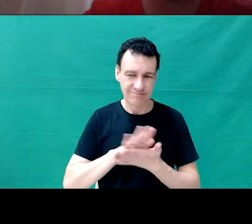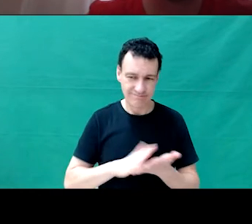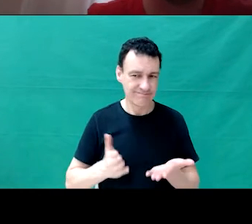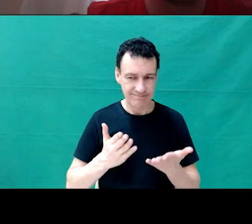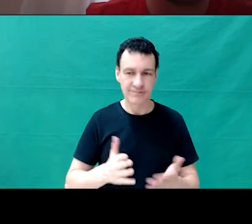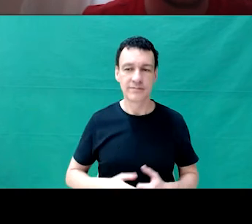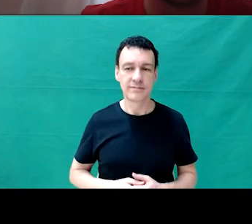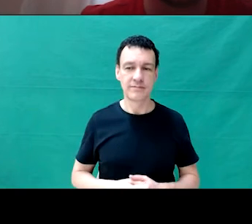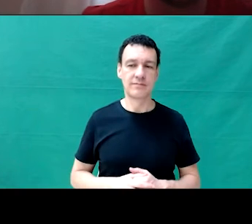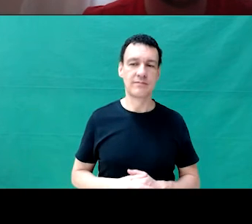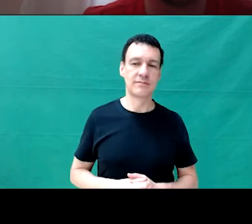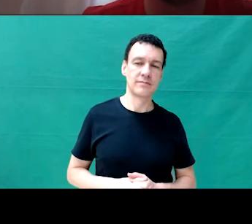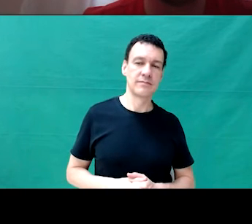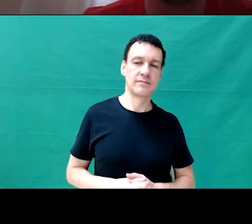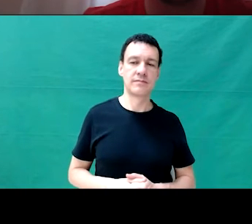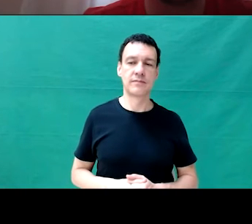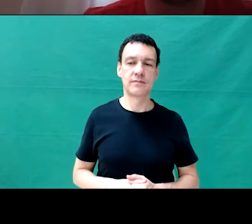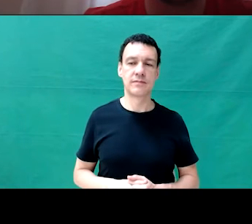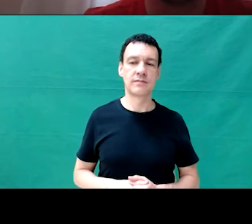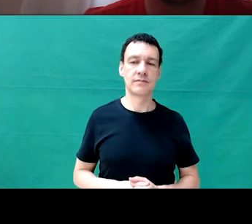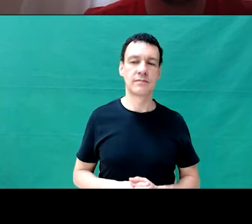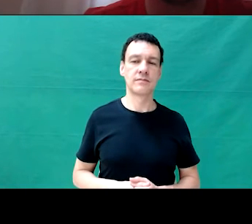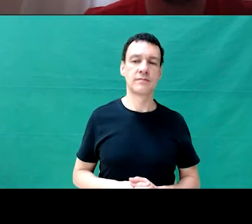Ele vai terminar, calma aí. Terminando.